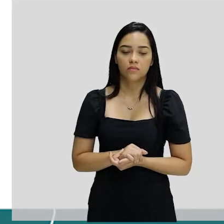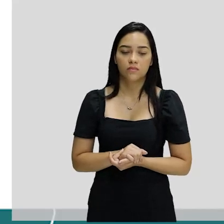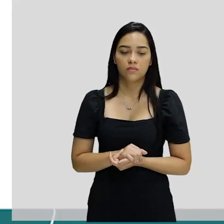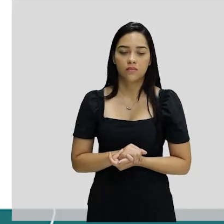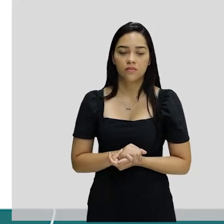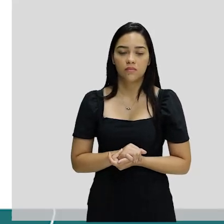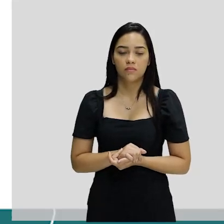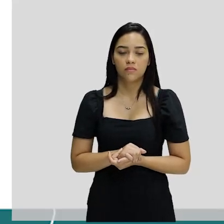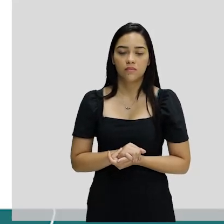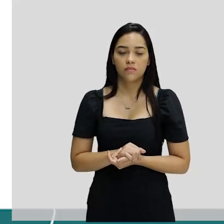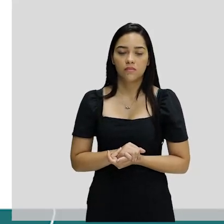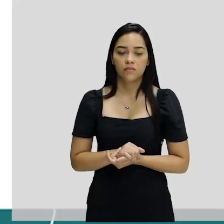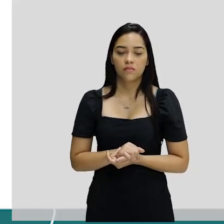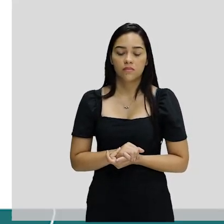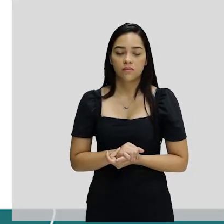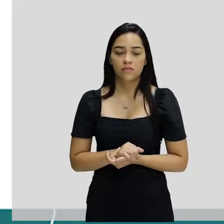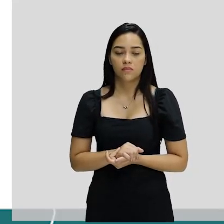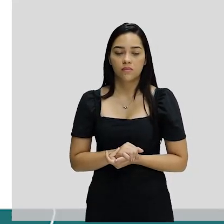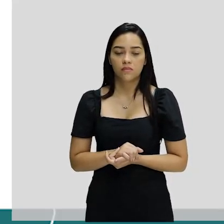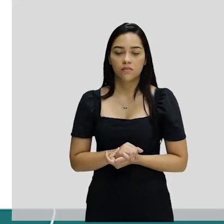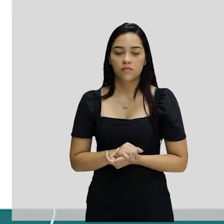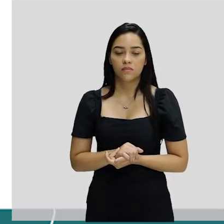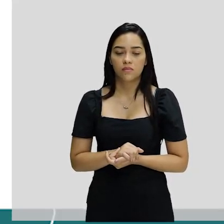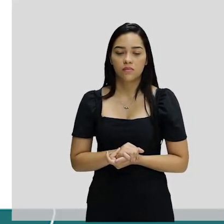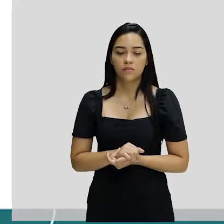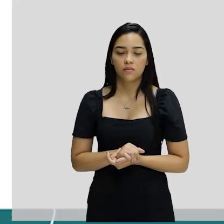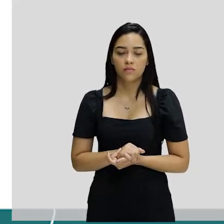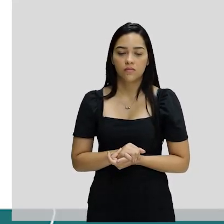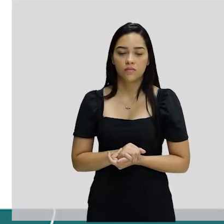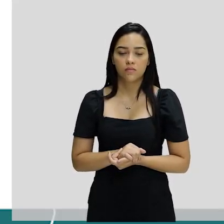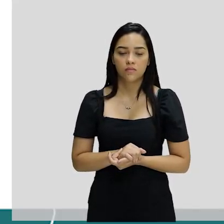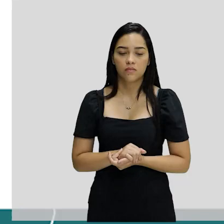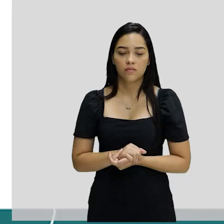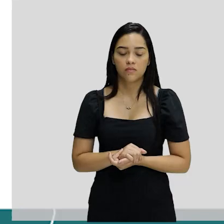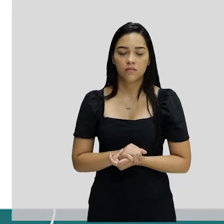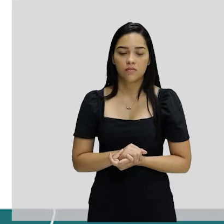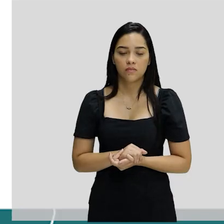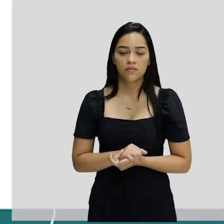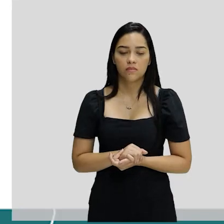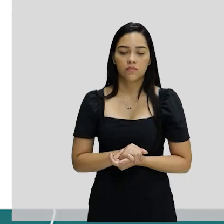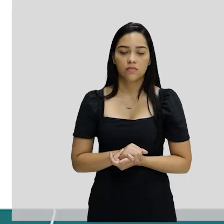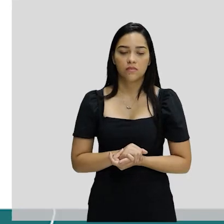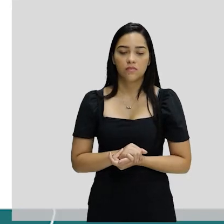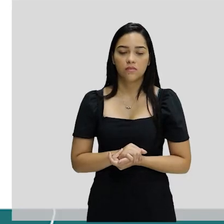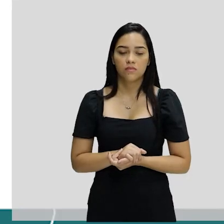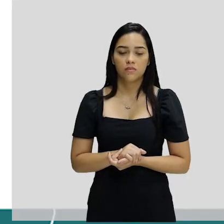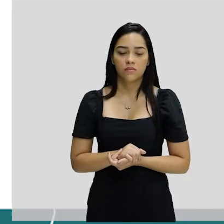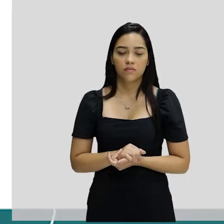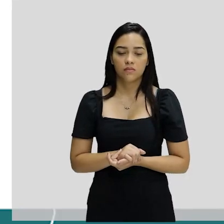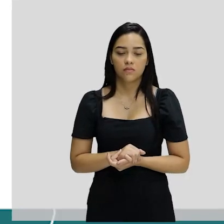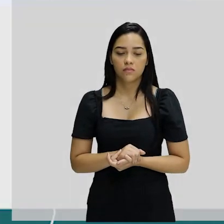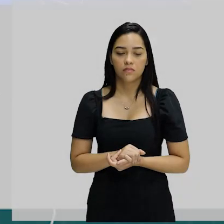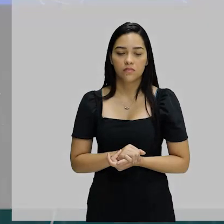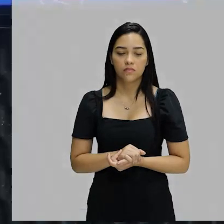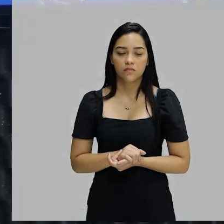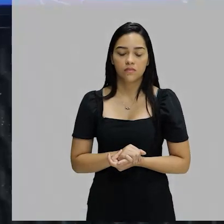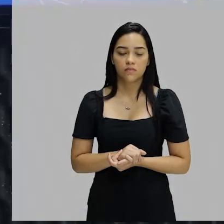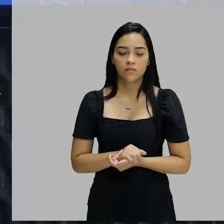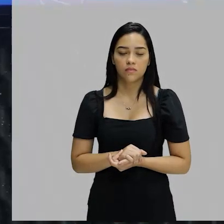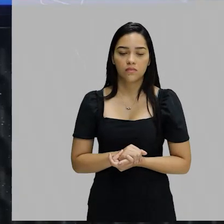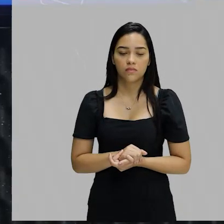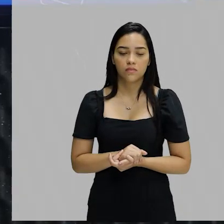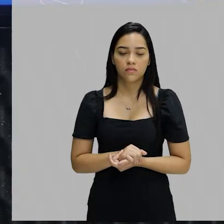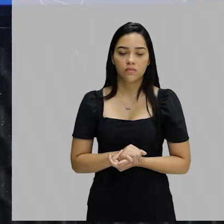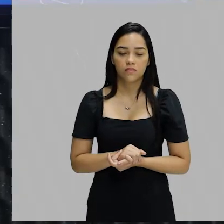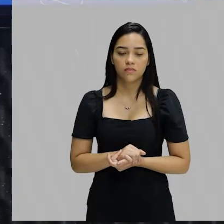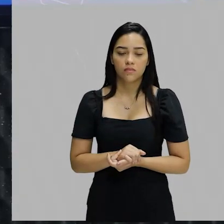ricaço, alhão, dramalhão, arra, bocarra, arrão, gatarrão, homenzarrão,